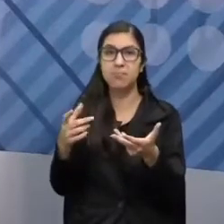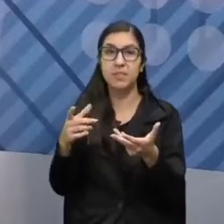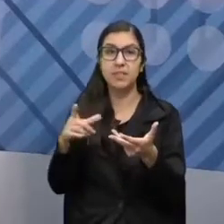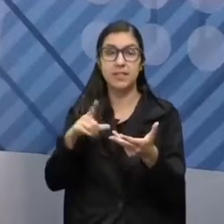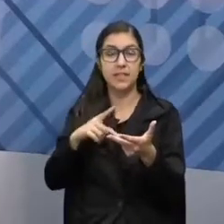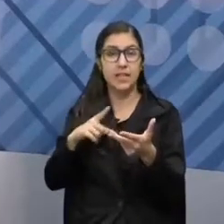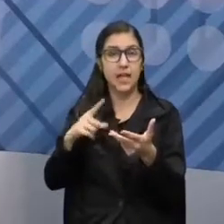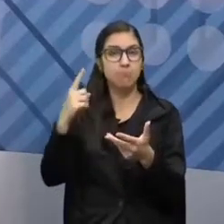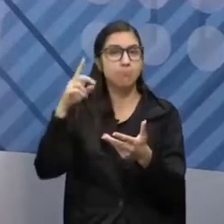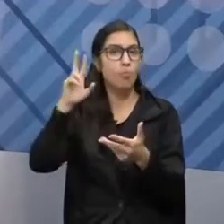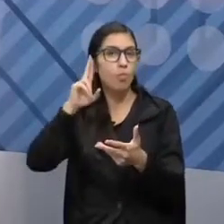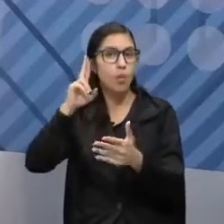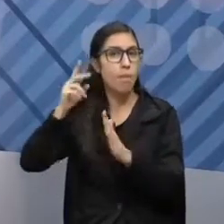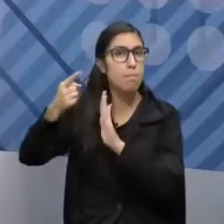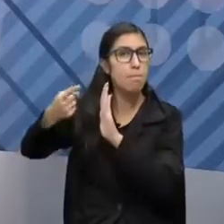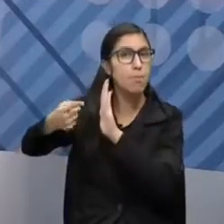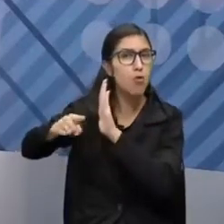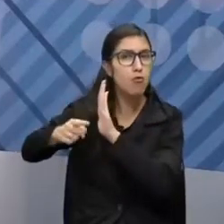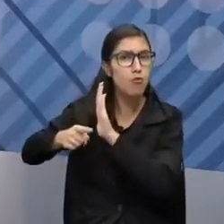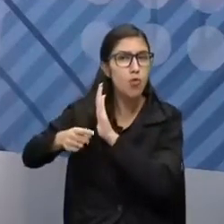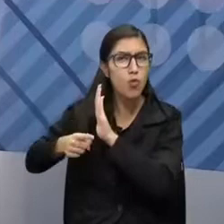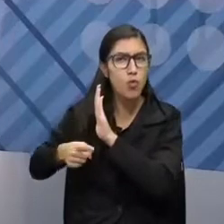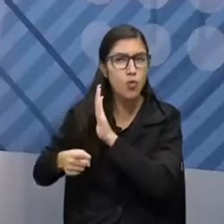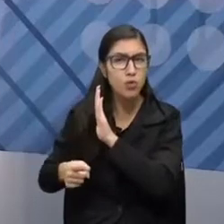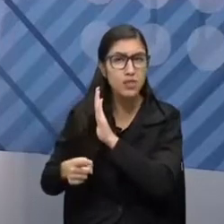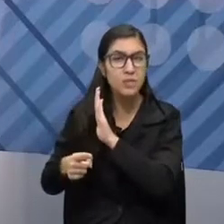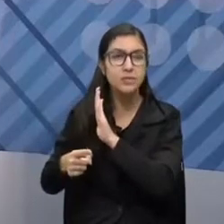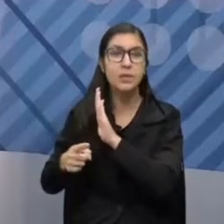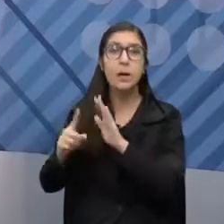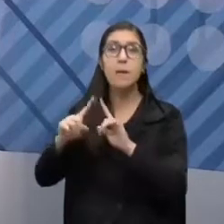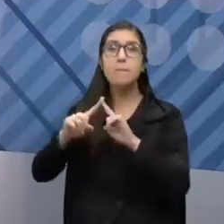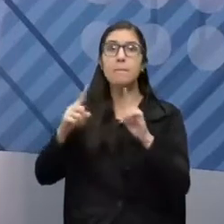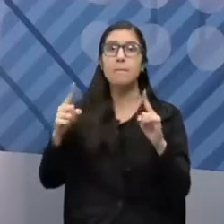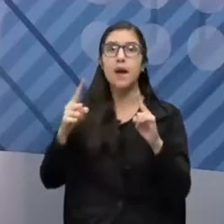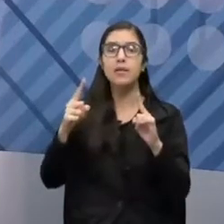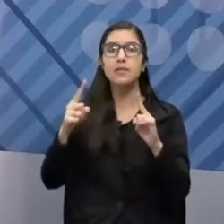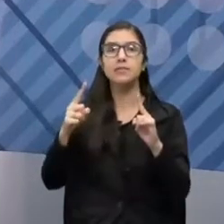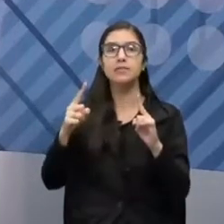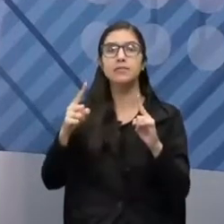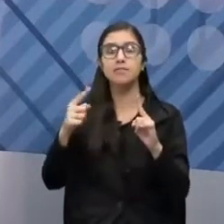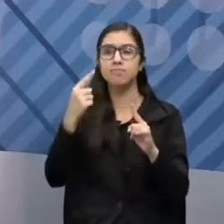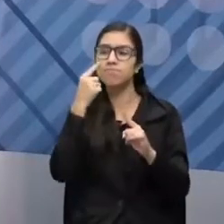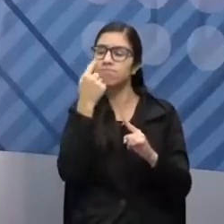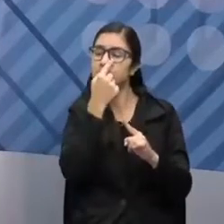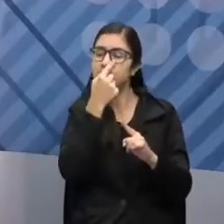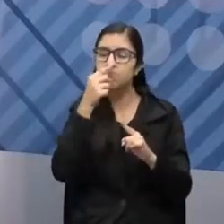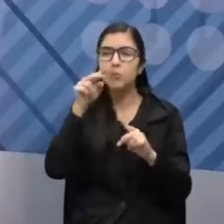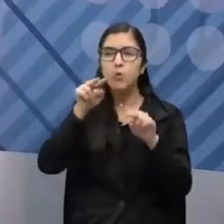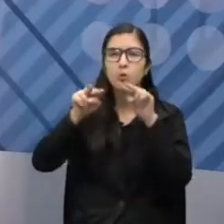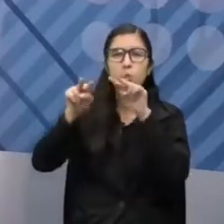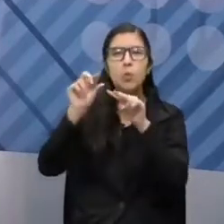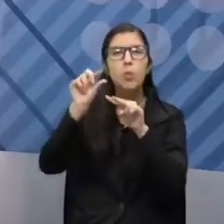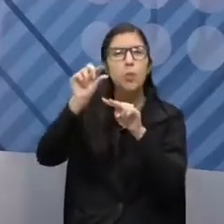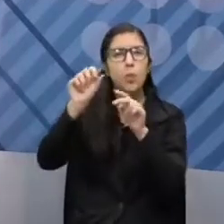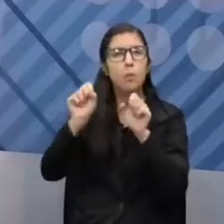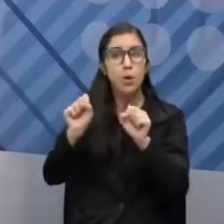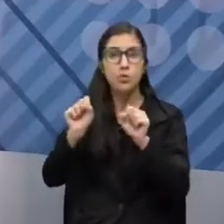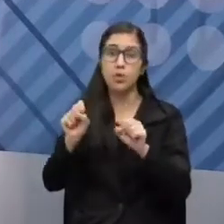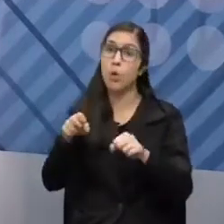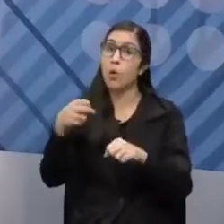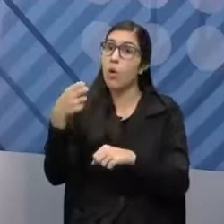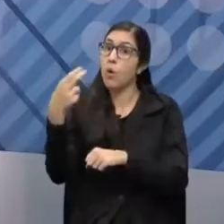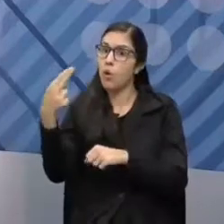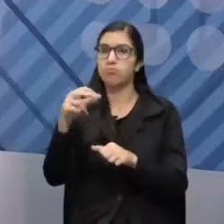perda profunda, uma surdez profunda, mas pode ter um resíduo visual. Ele pode ser cego,